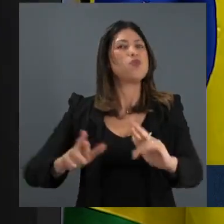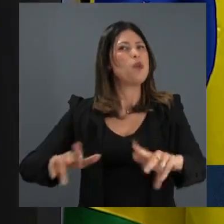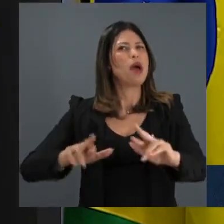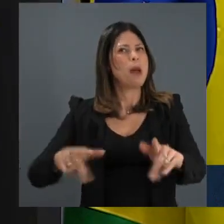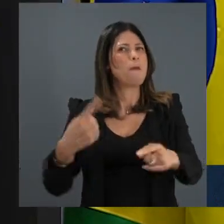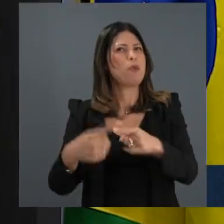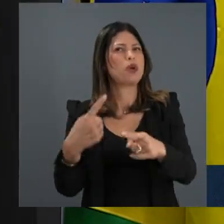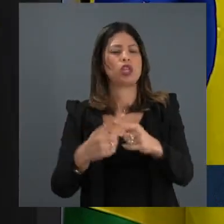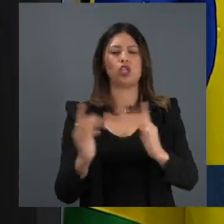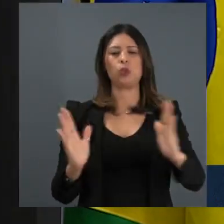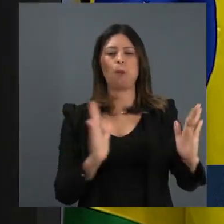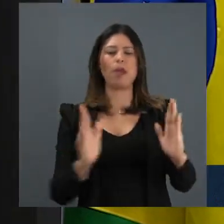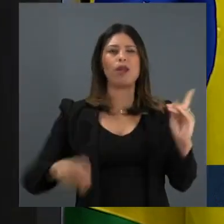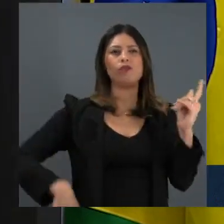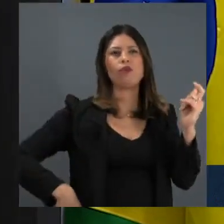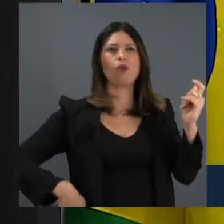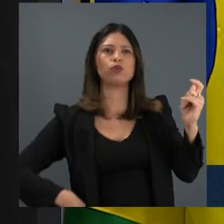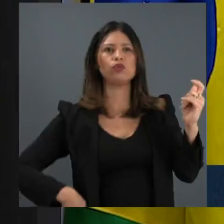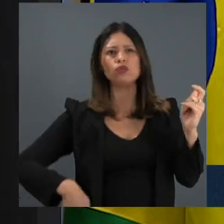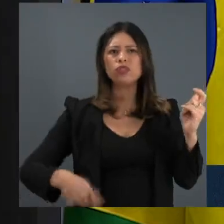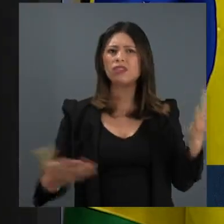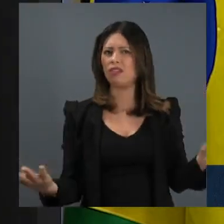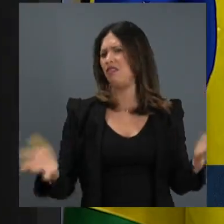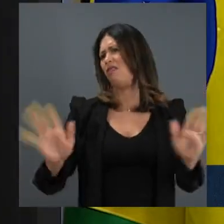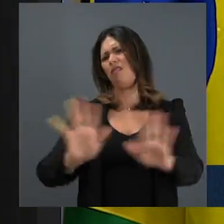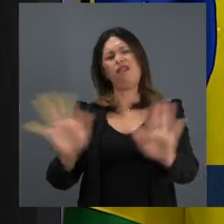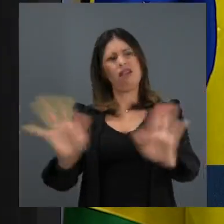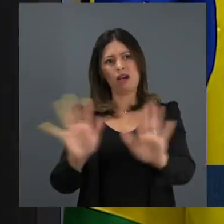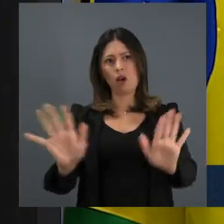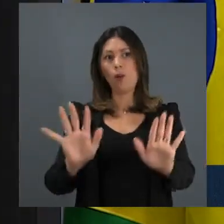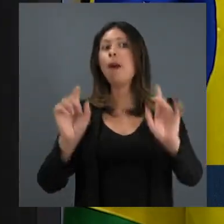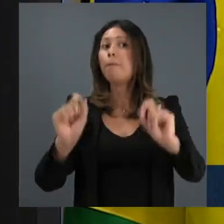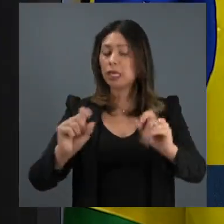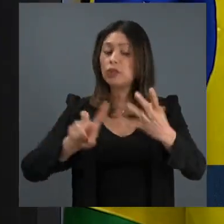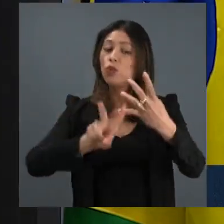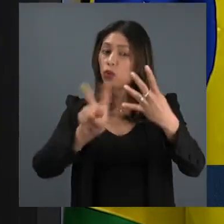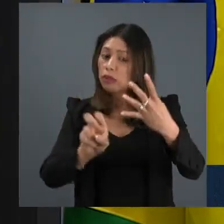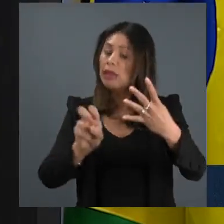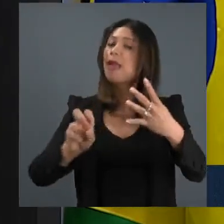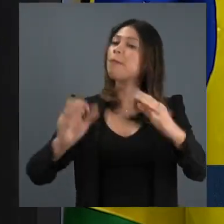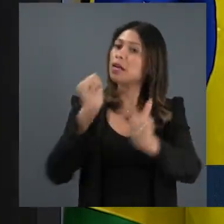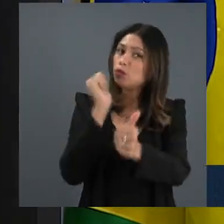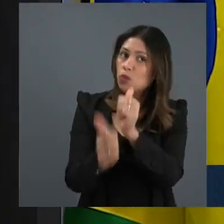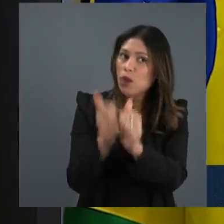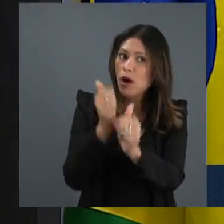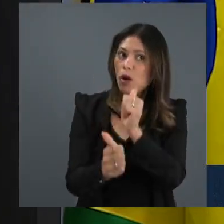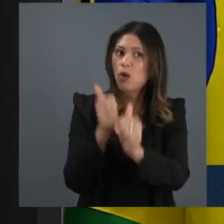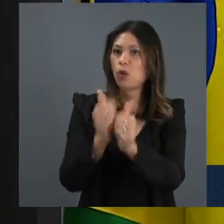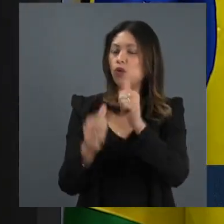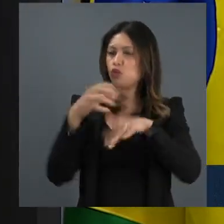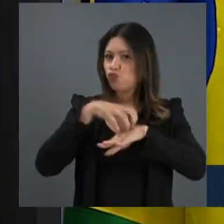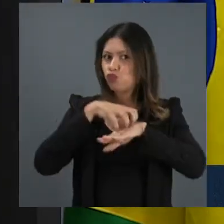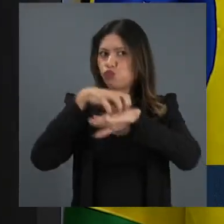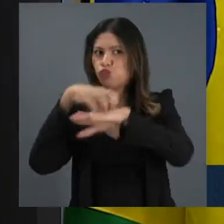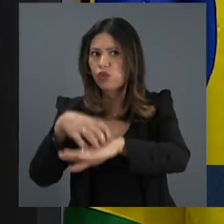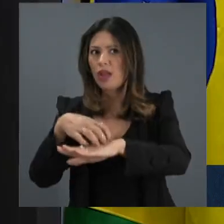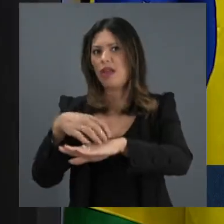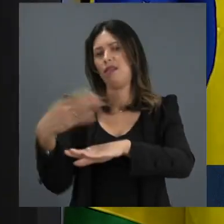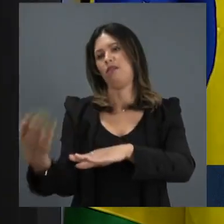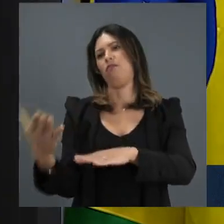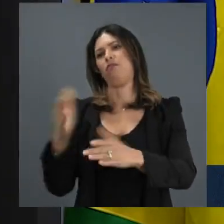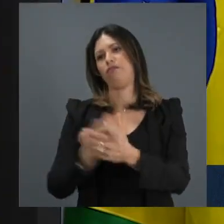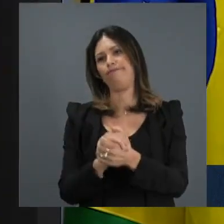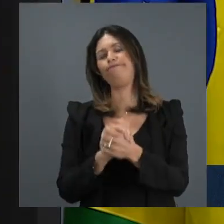festa junina, o arroz azedou. E eu vou explicar por quê. É uma operação, senhor presidente, muito